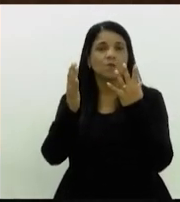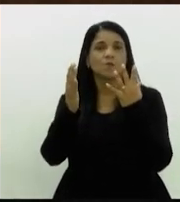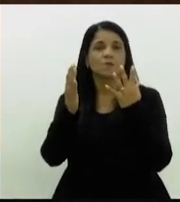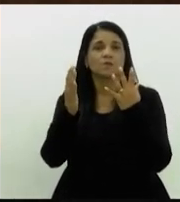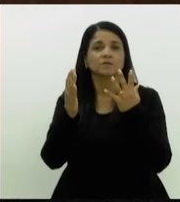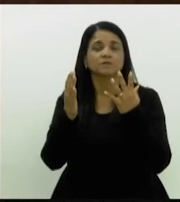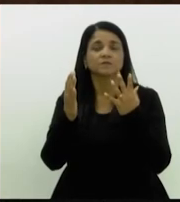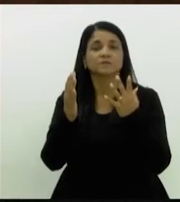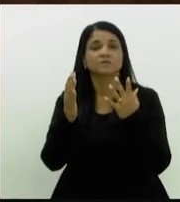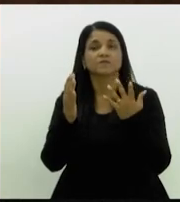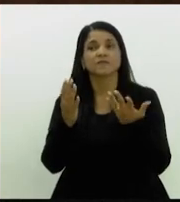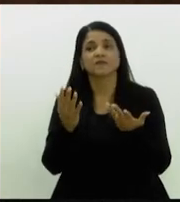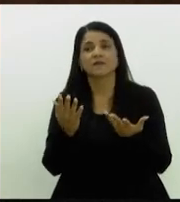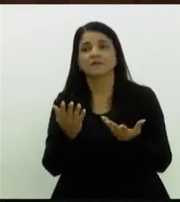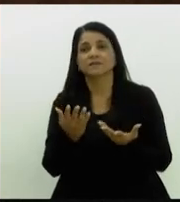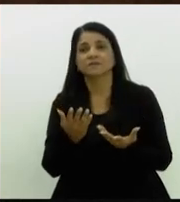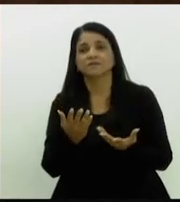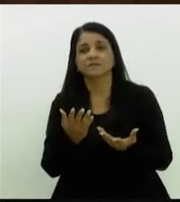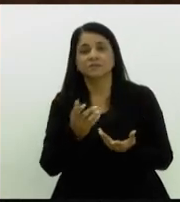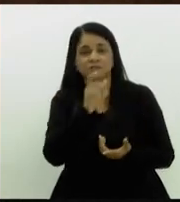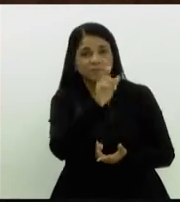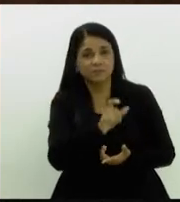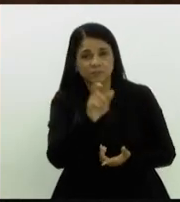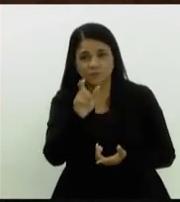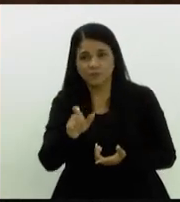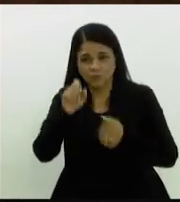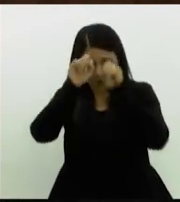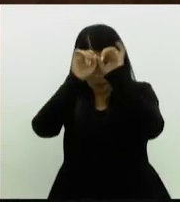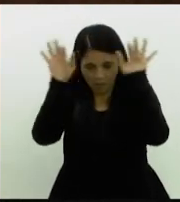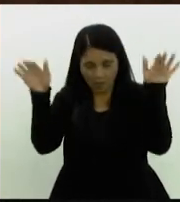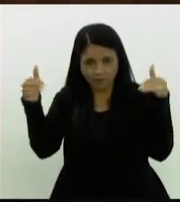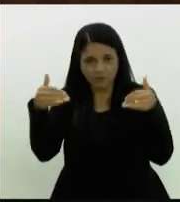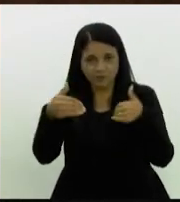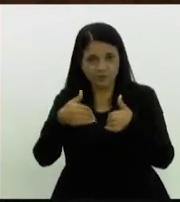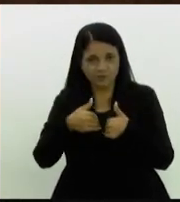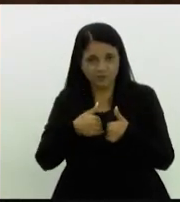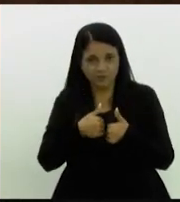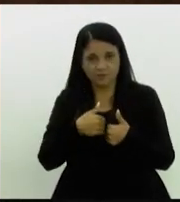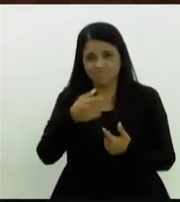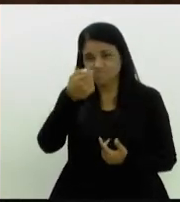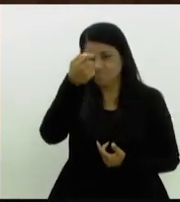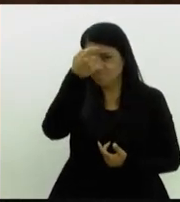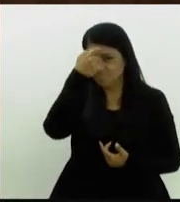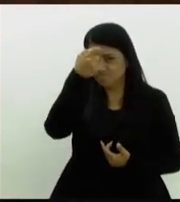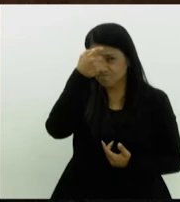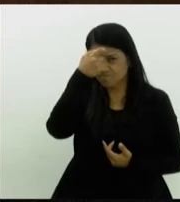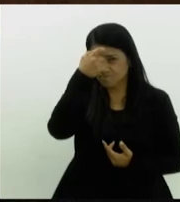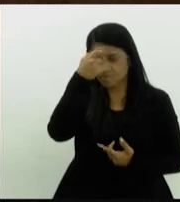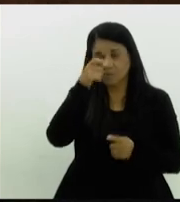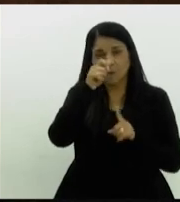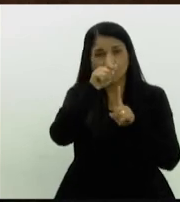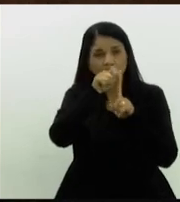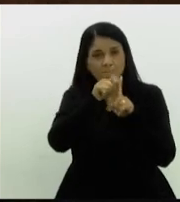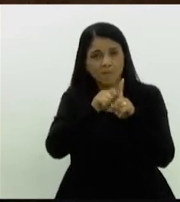né, as pessoas com autismo, a conscientização,